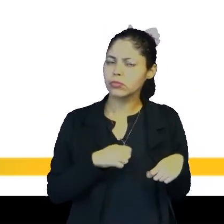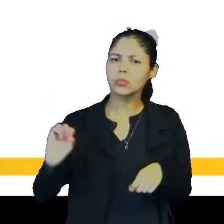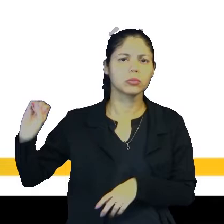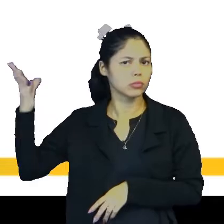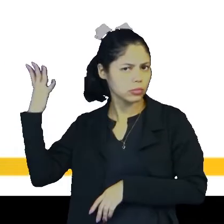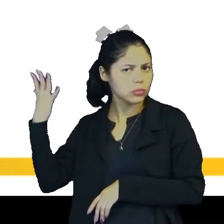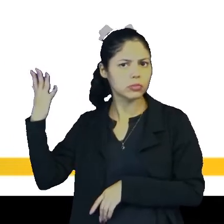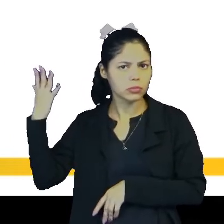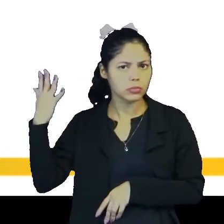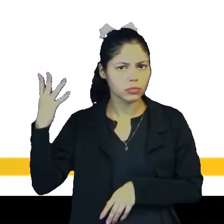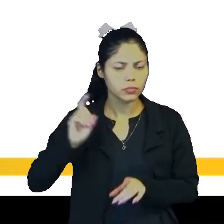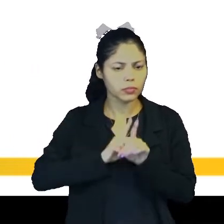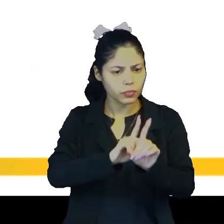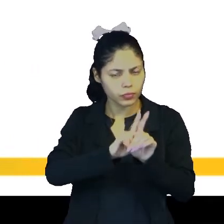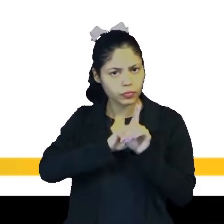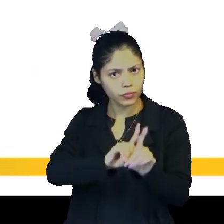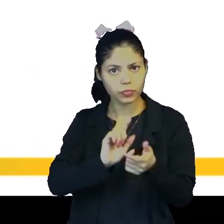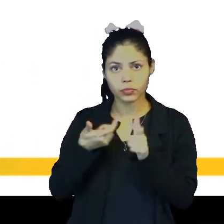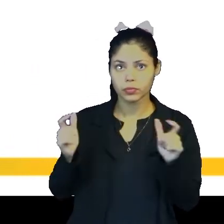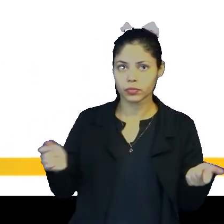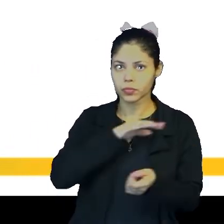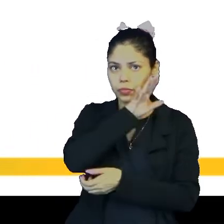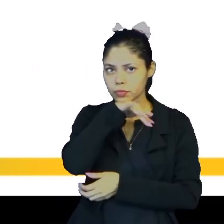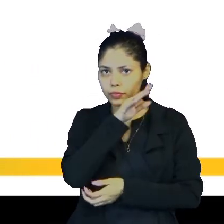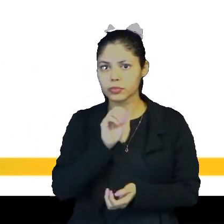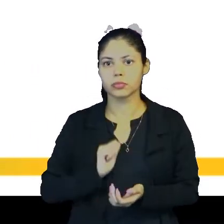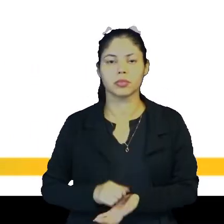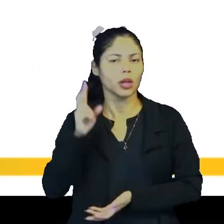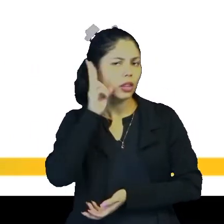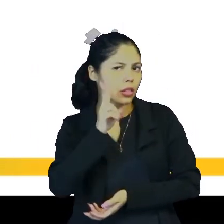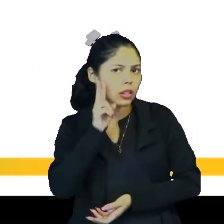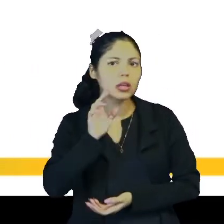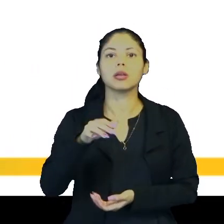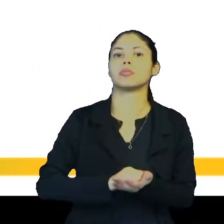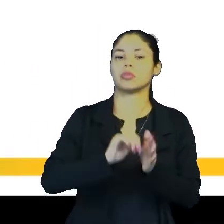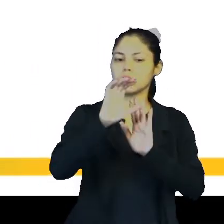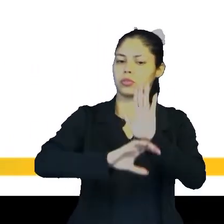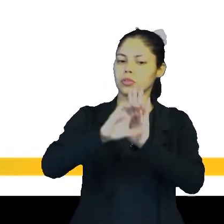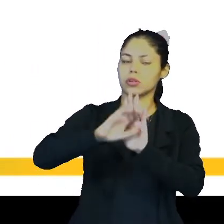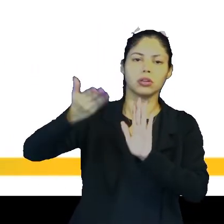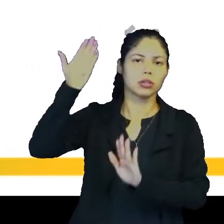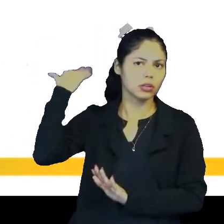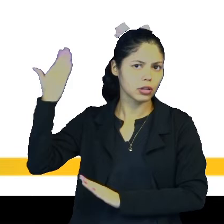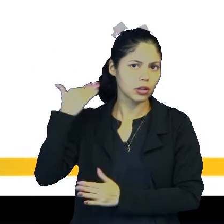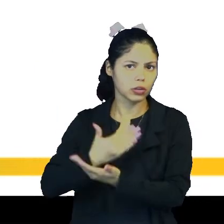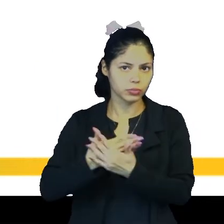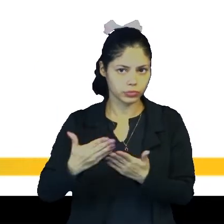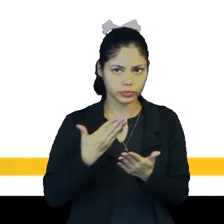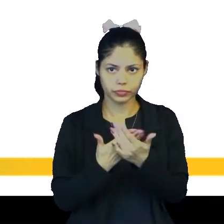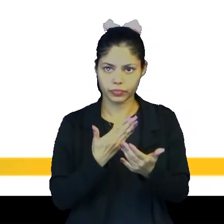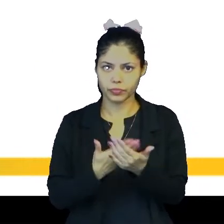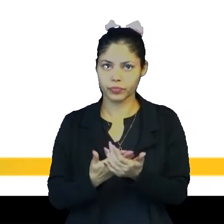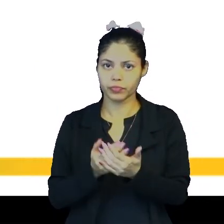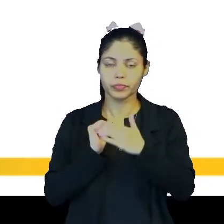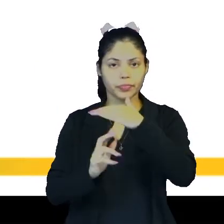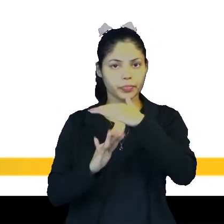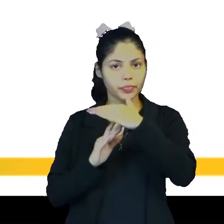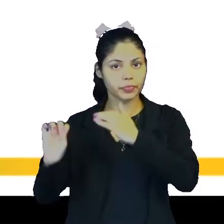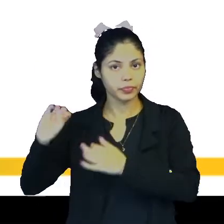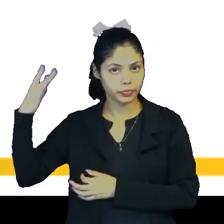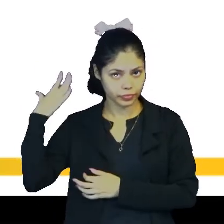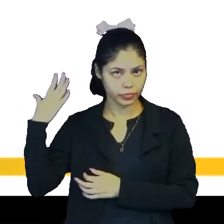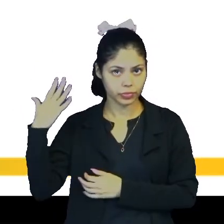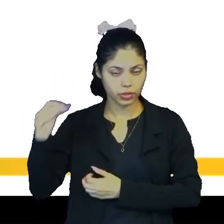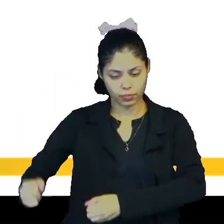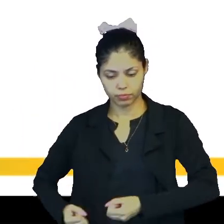teria ocorrido devido à perseguição de grandes animais. Lembra do conceito que nós vimos lá no início da nossa aula? Que as migrações elas